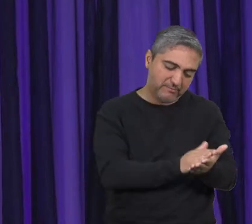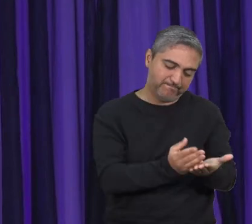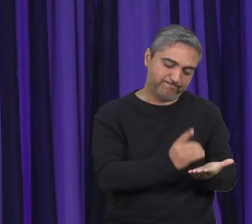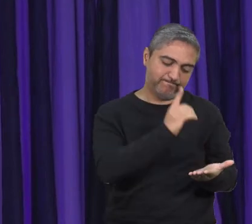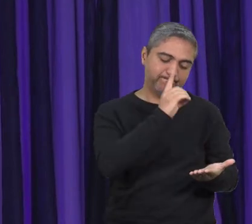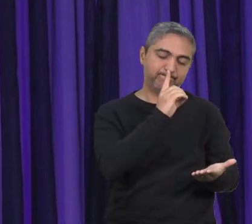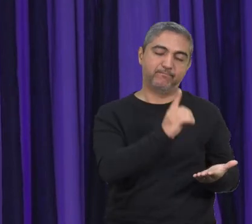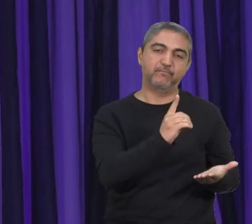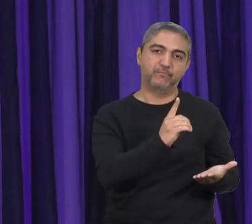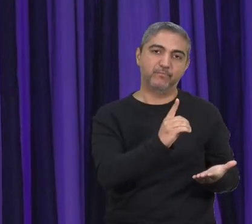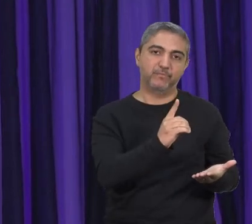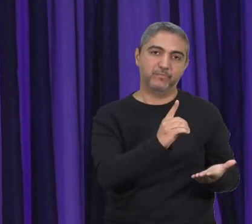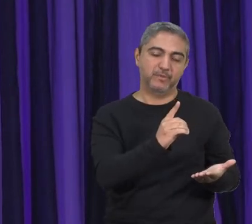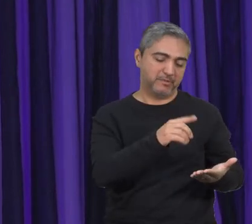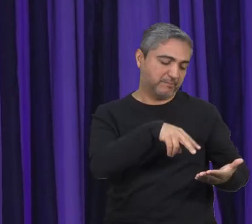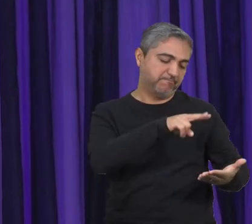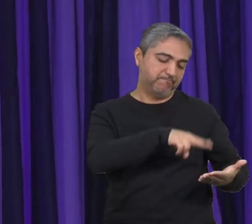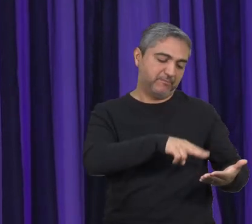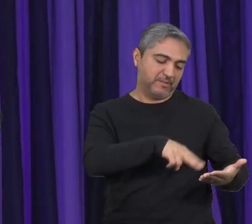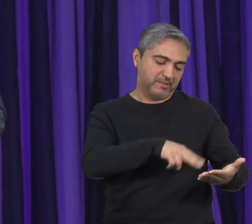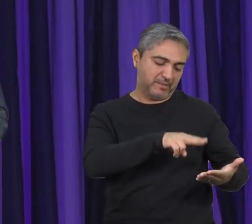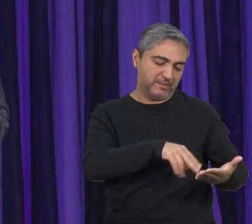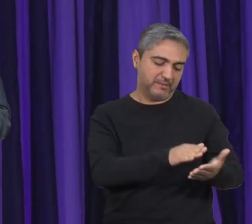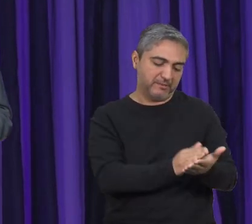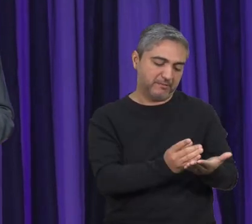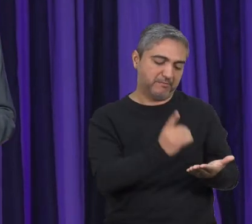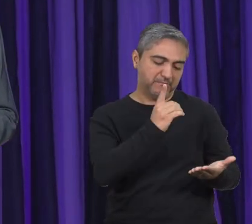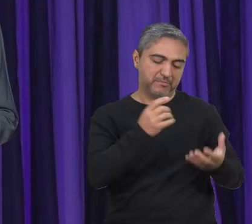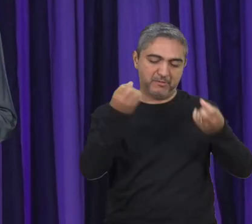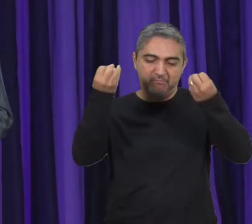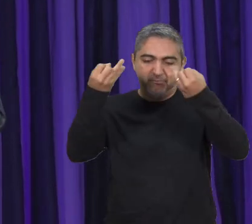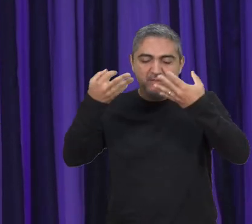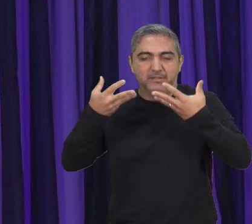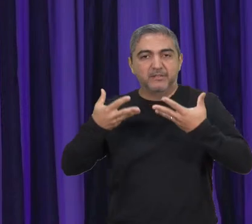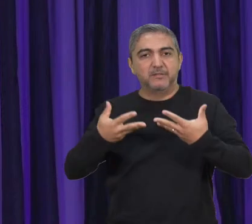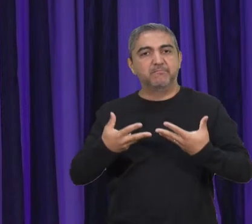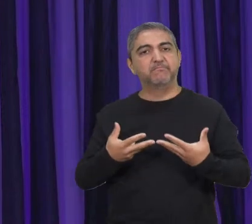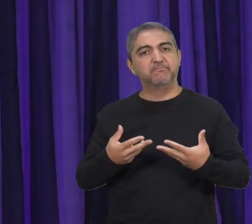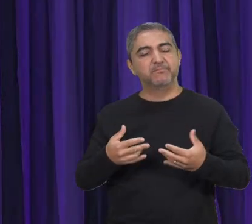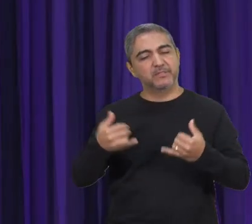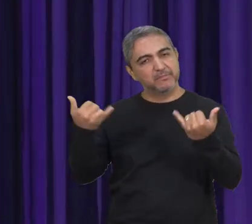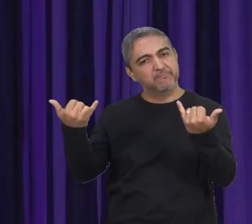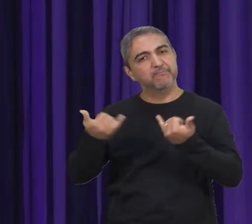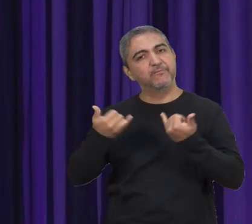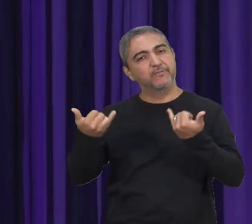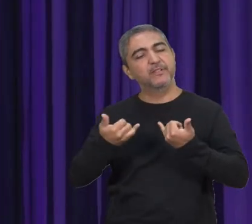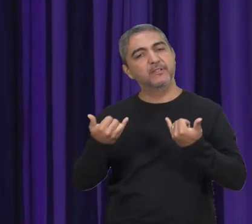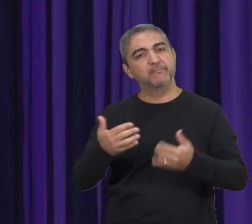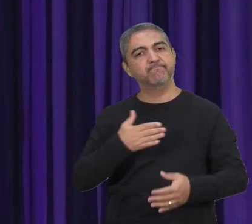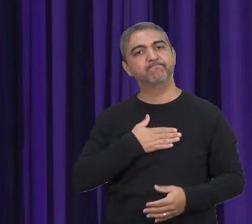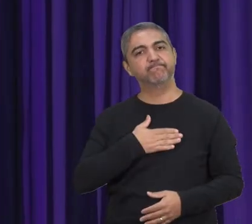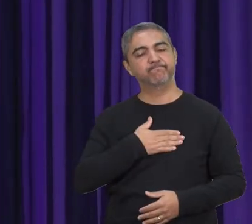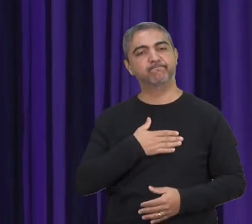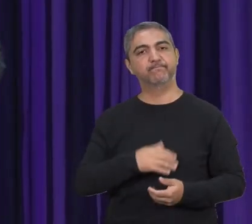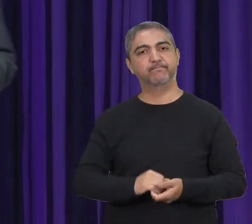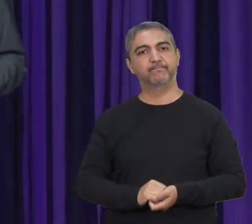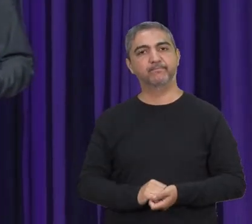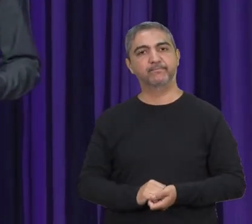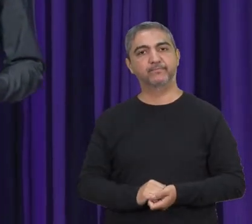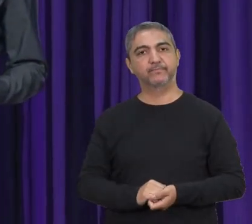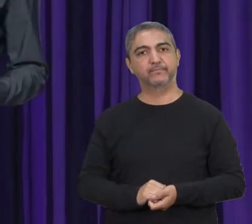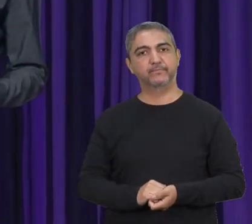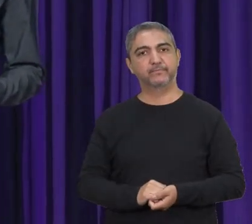O autor estava dizendo assim, ele introduz a devocional dele dessa maneira. De